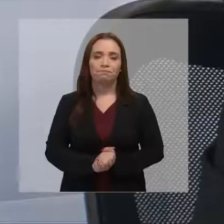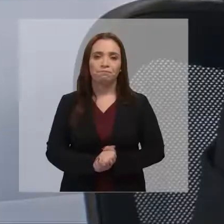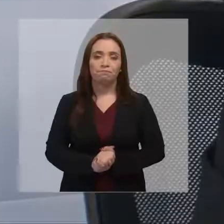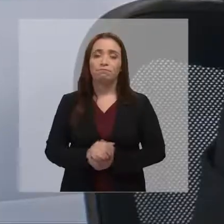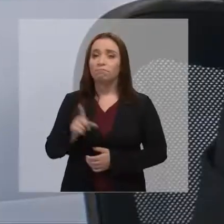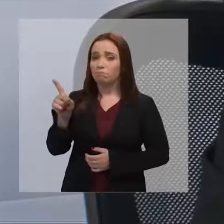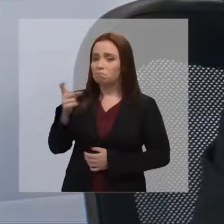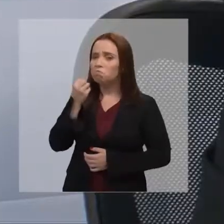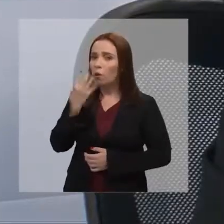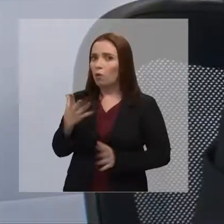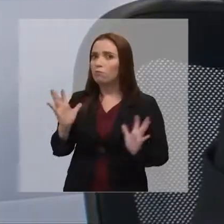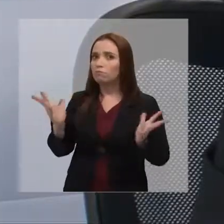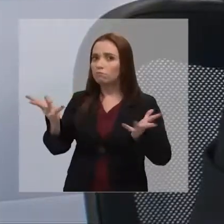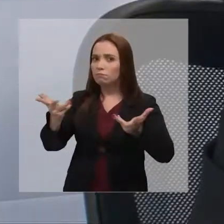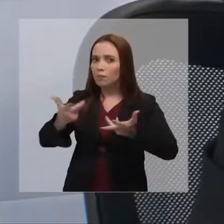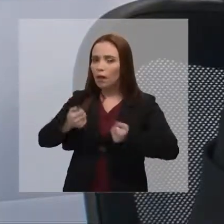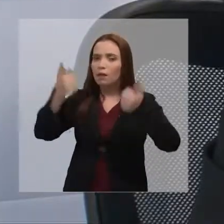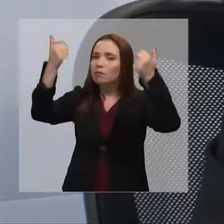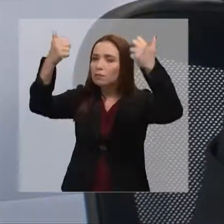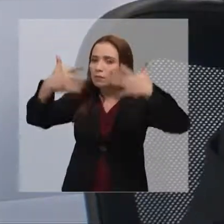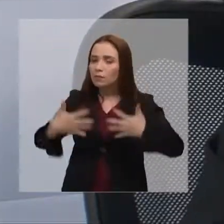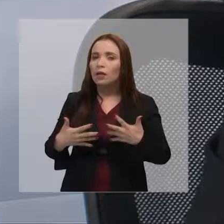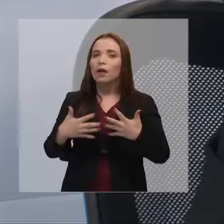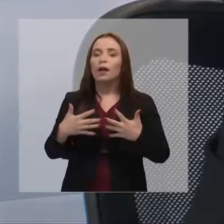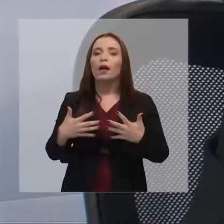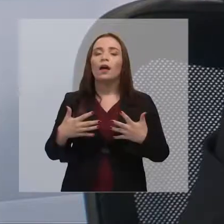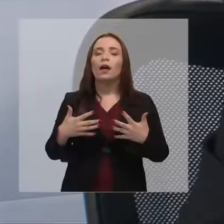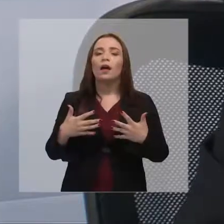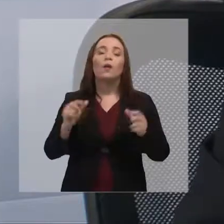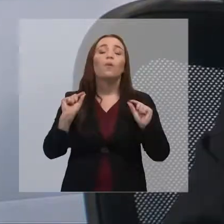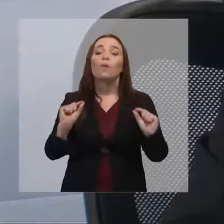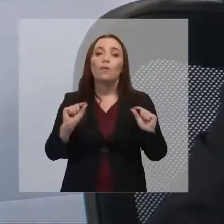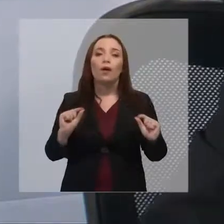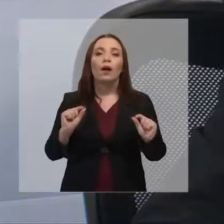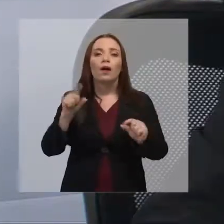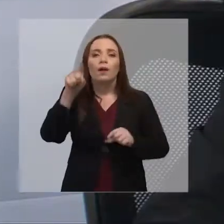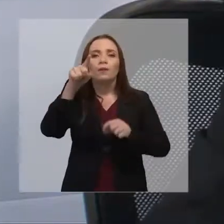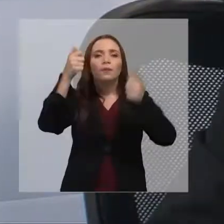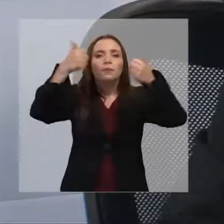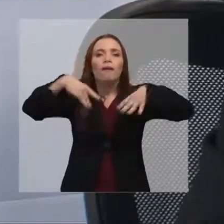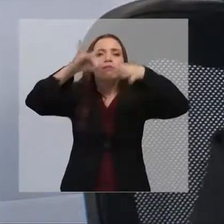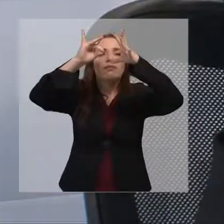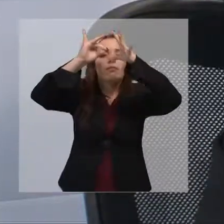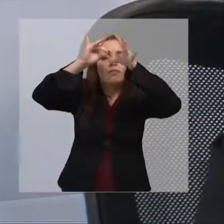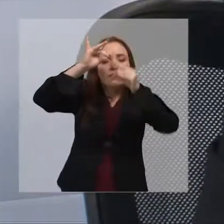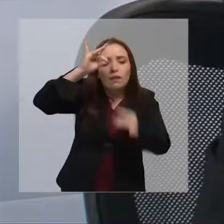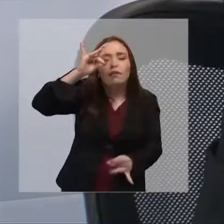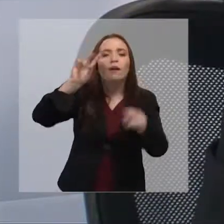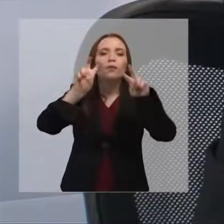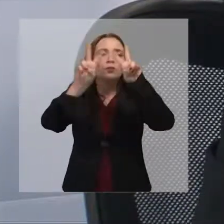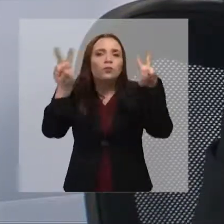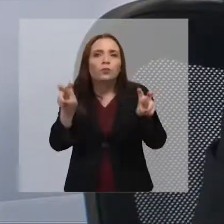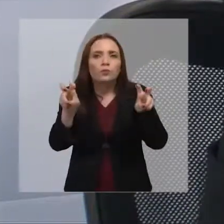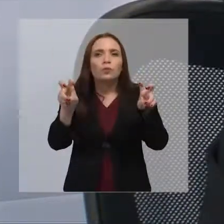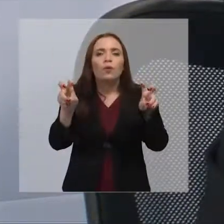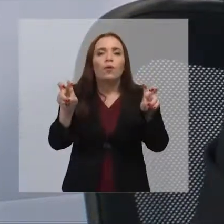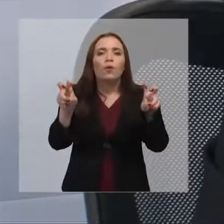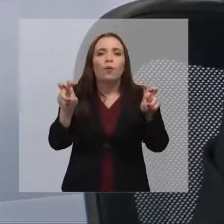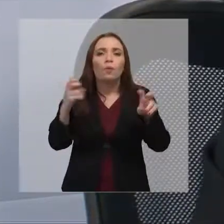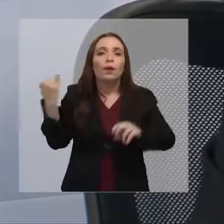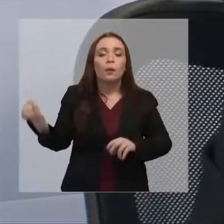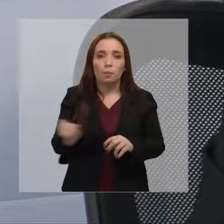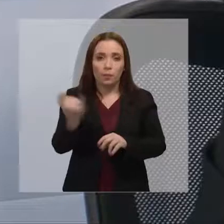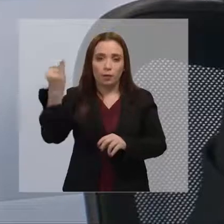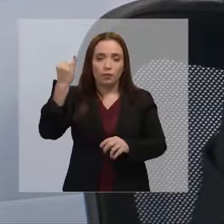sua colocação foi brilhante. Toda a sua performance aí, detalhando as questões